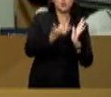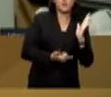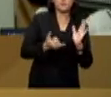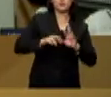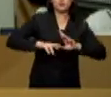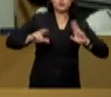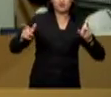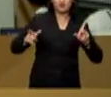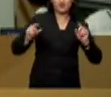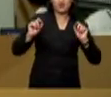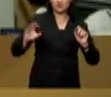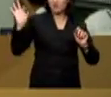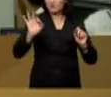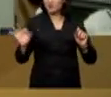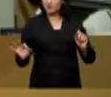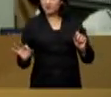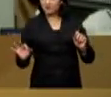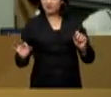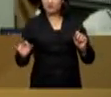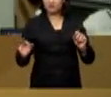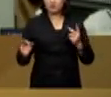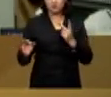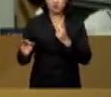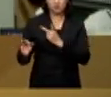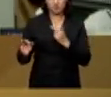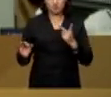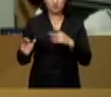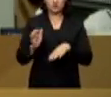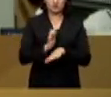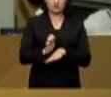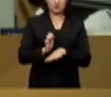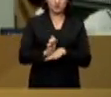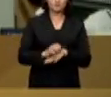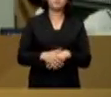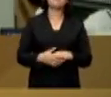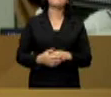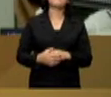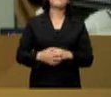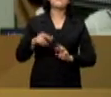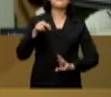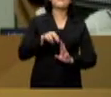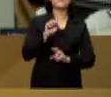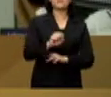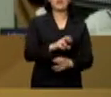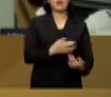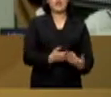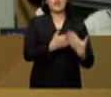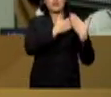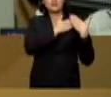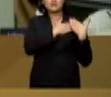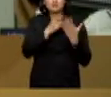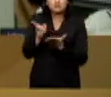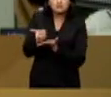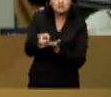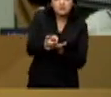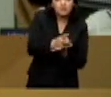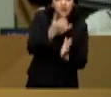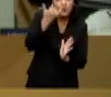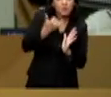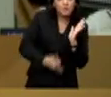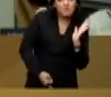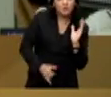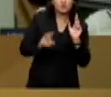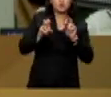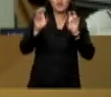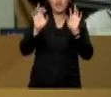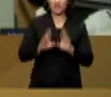do estado destinatário e a alíquota interestadual. Inciso 8. A responsabilidade pelo recolhimento do imposto correspondente à diferença